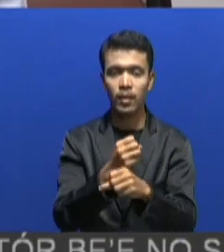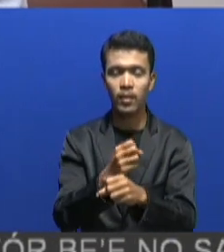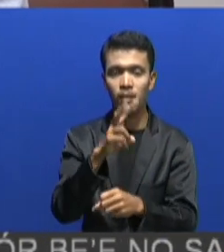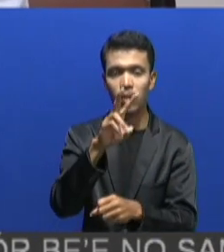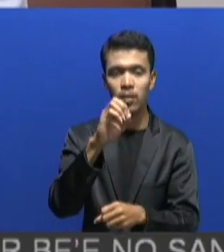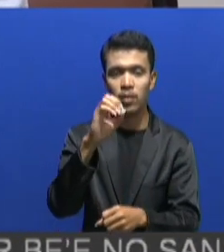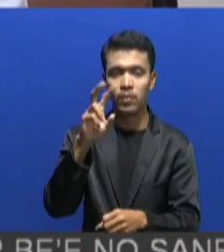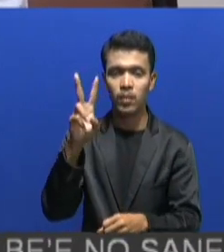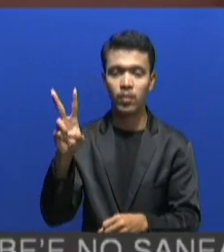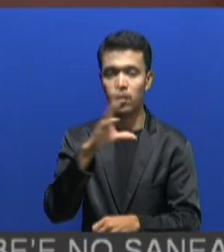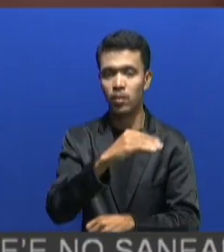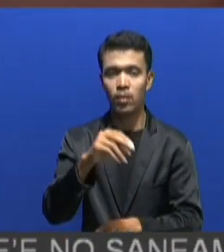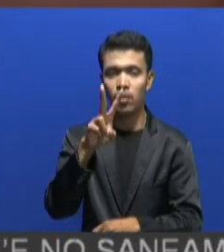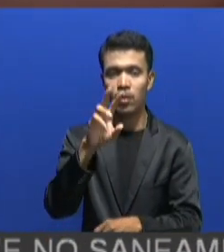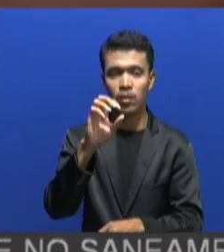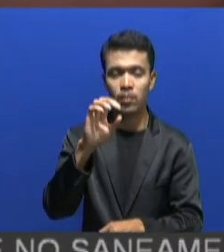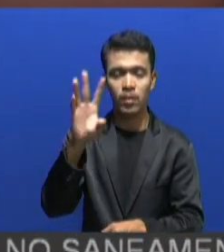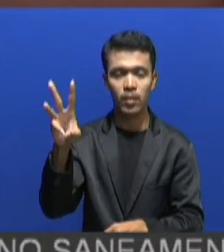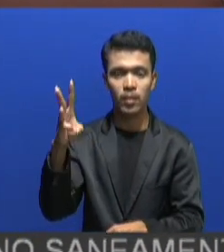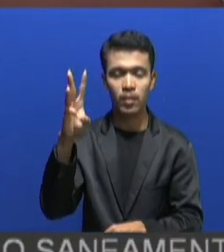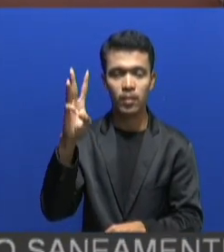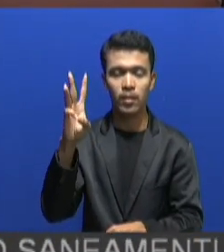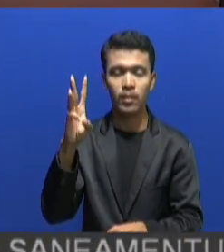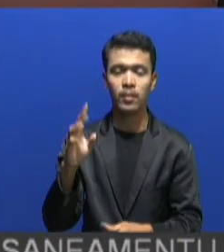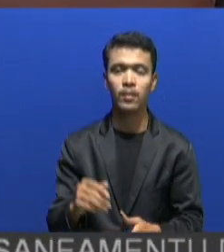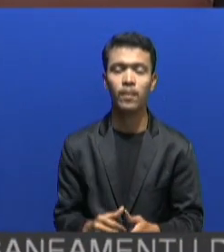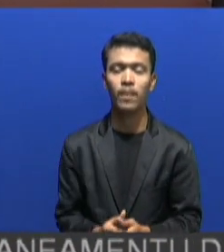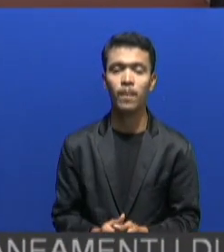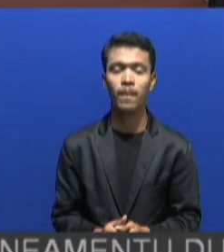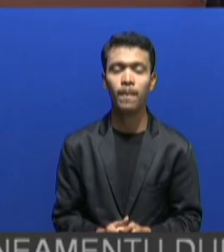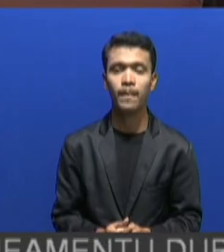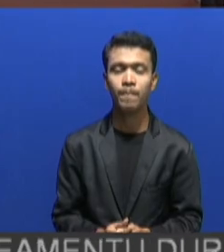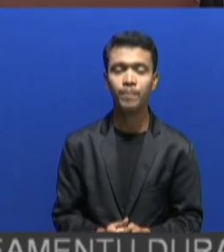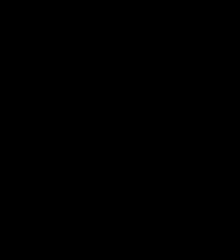rihung rua nen. Timóteo Guzmão, Alexandre dos Santos, ba RTTL.